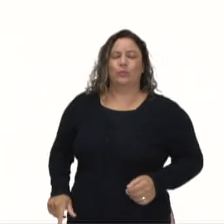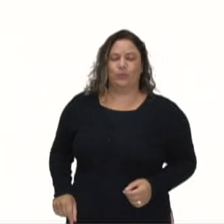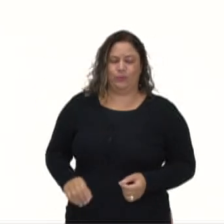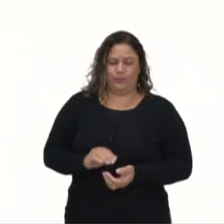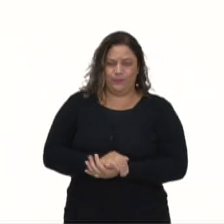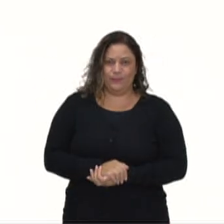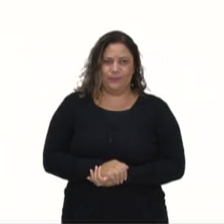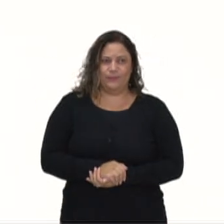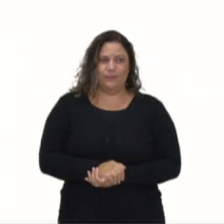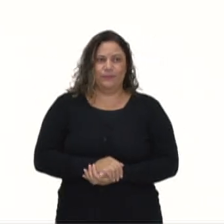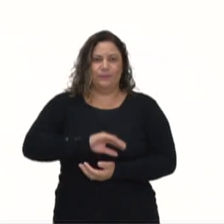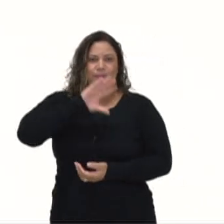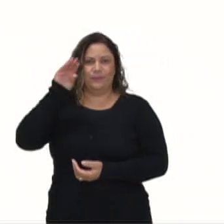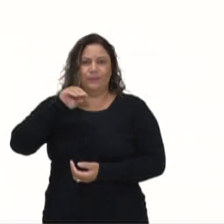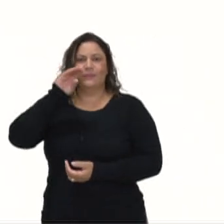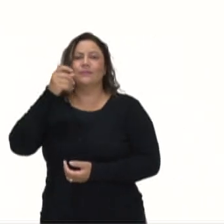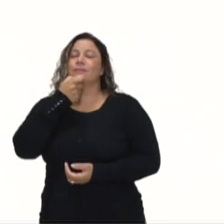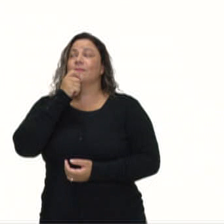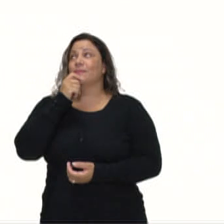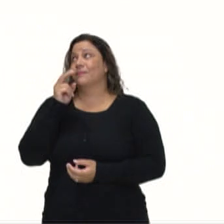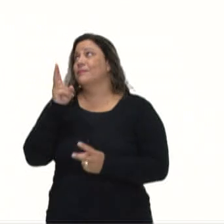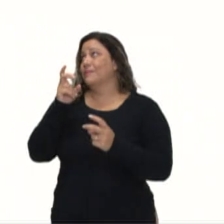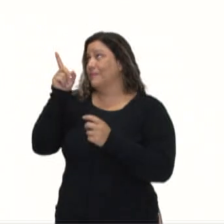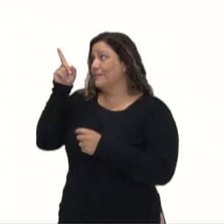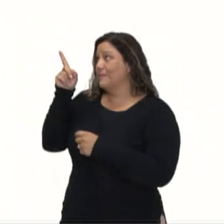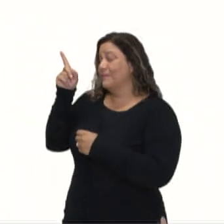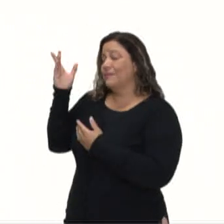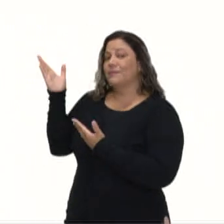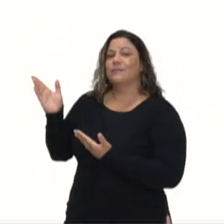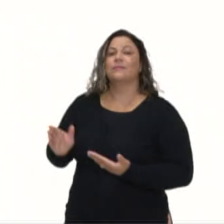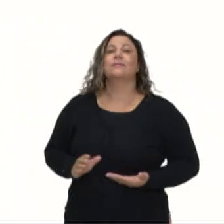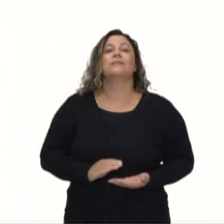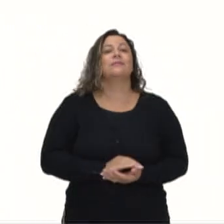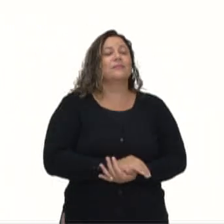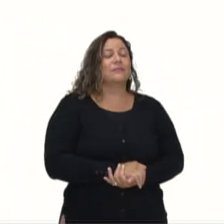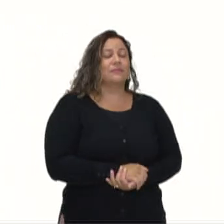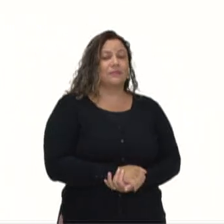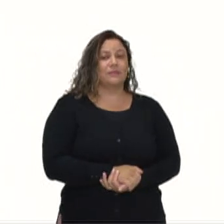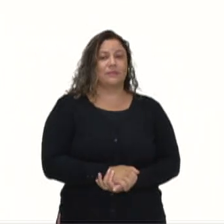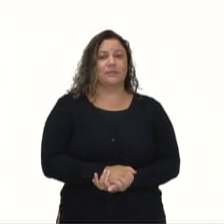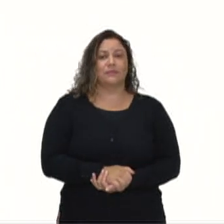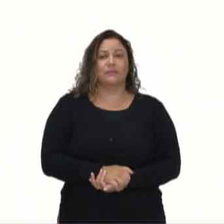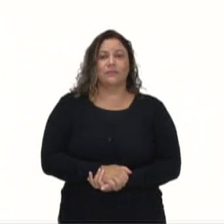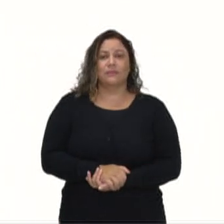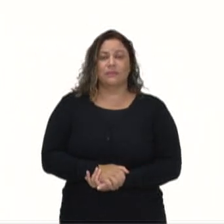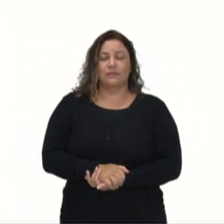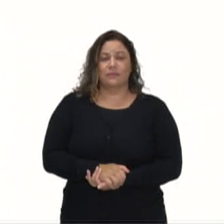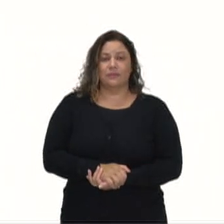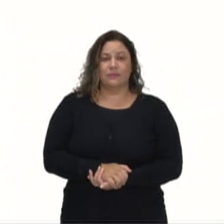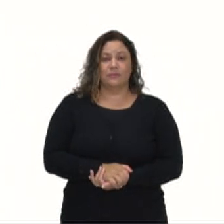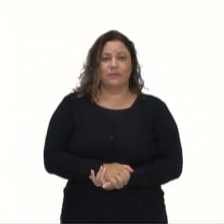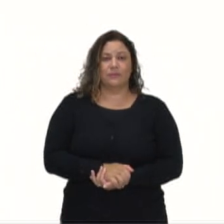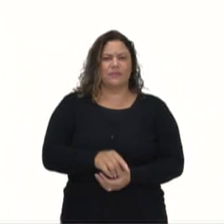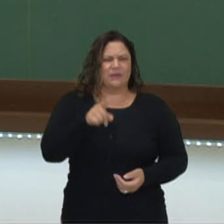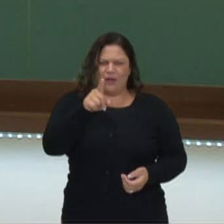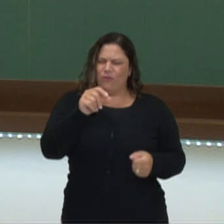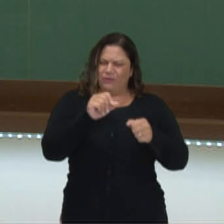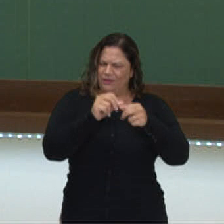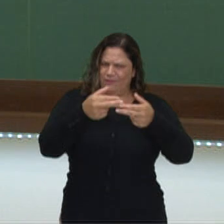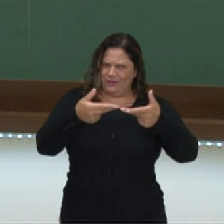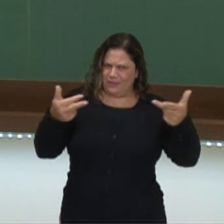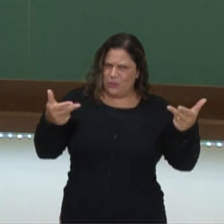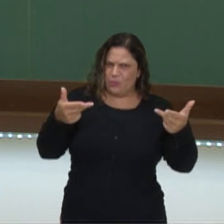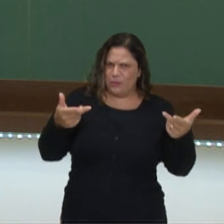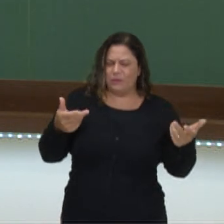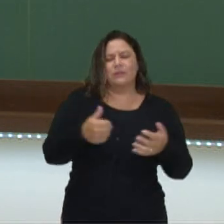to overcome when you are stuck on something and the creative juices aren't flowing? Você faz alguma coisa